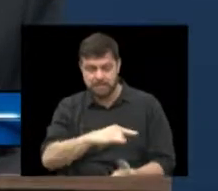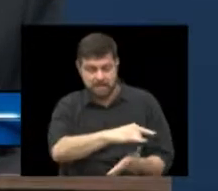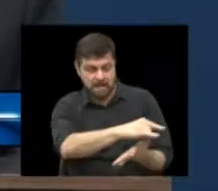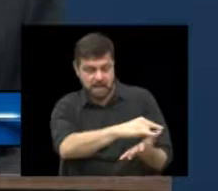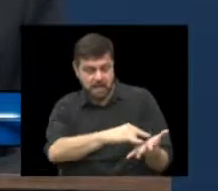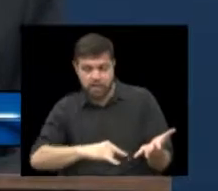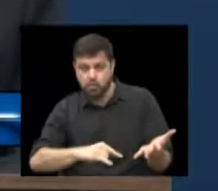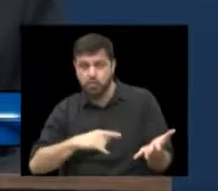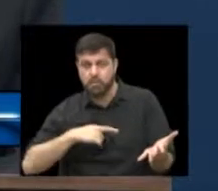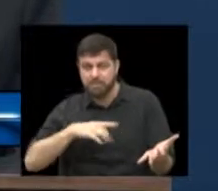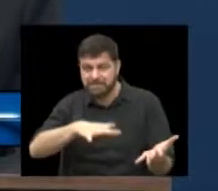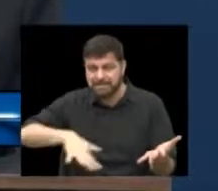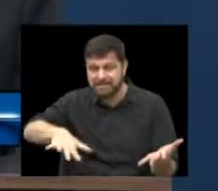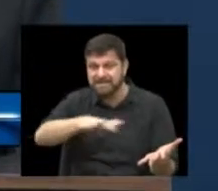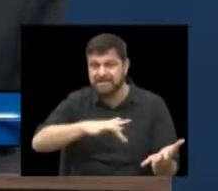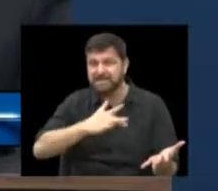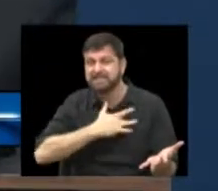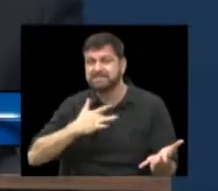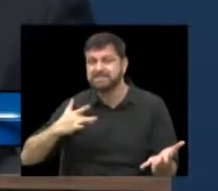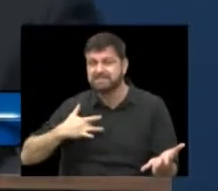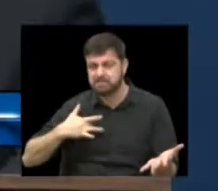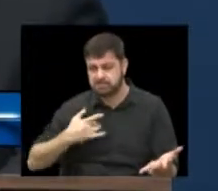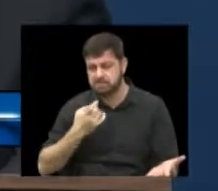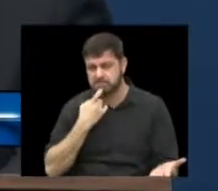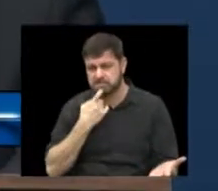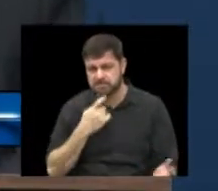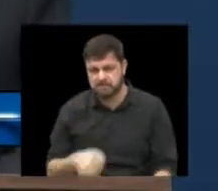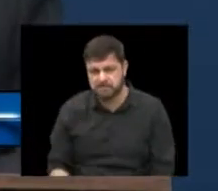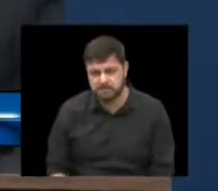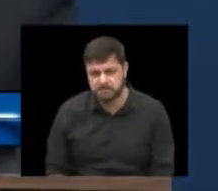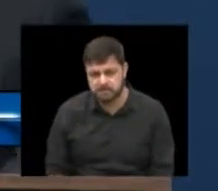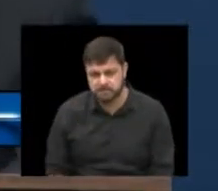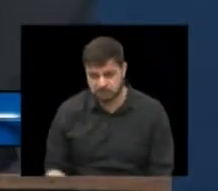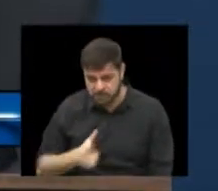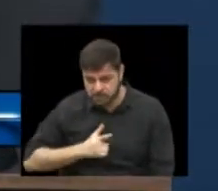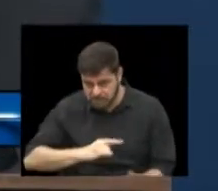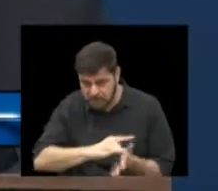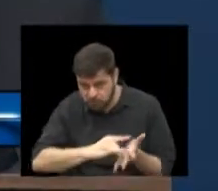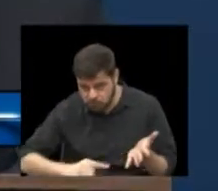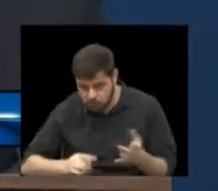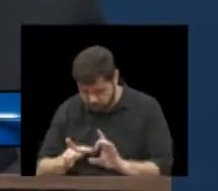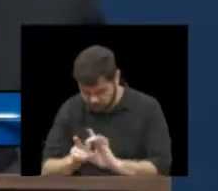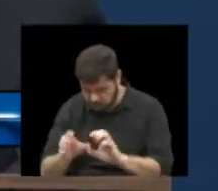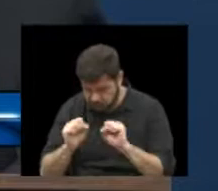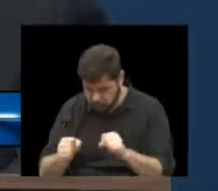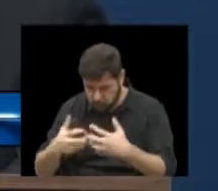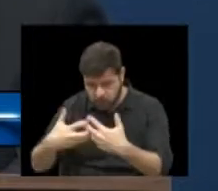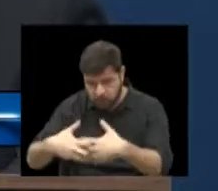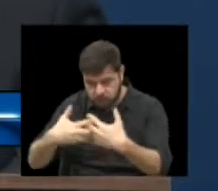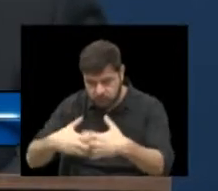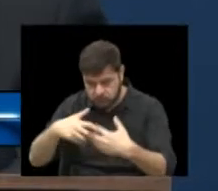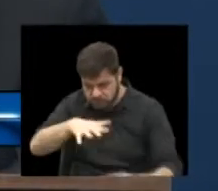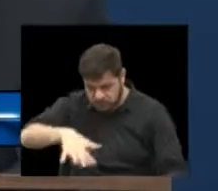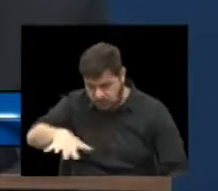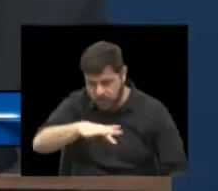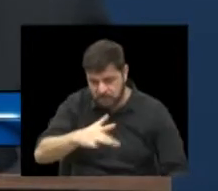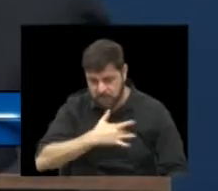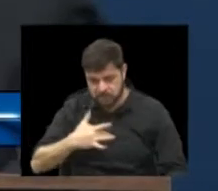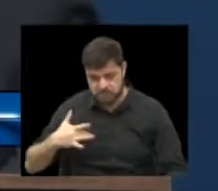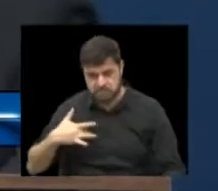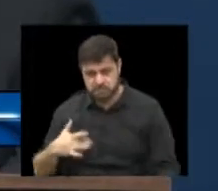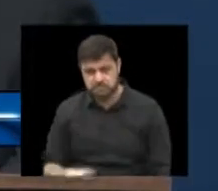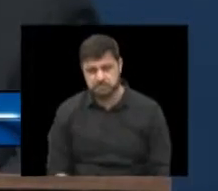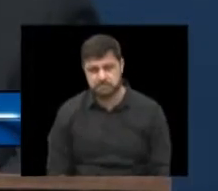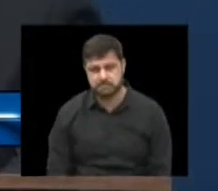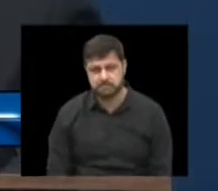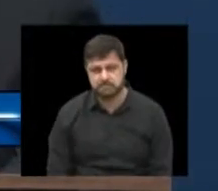no plenário. Ailton da Farmácia havia questionado sobre o número de funcionários e a demora na emissão de licenças de funcionamento das